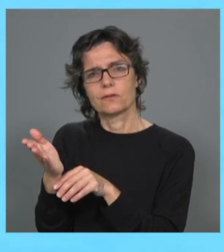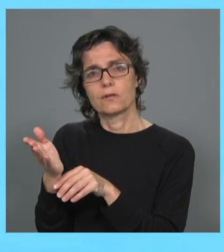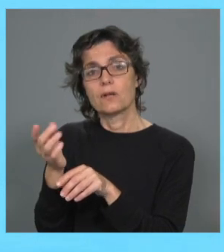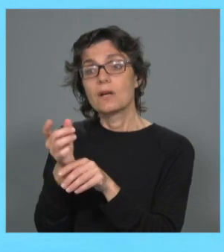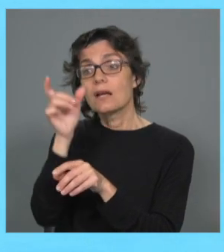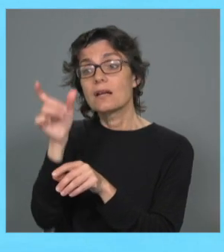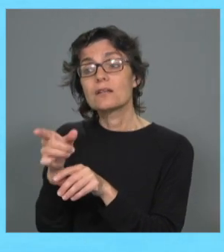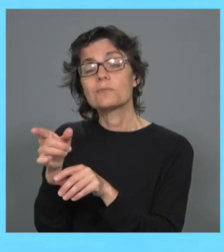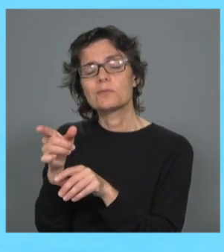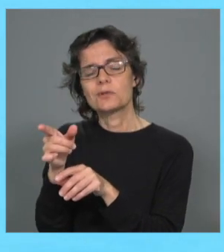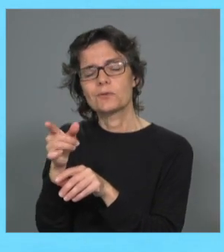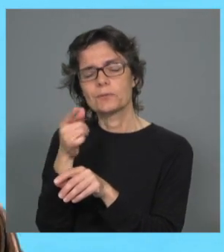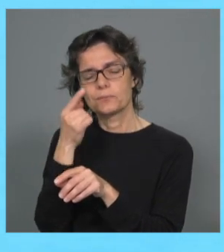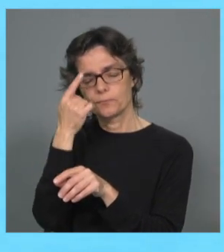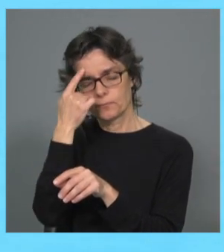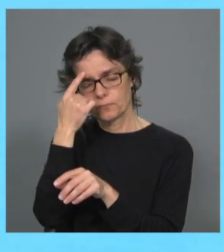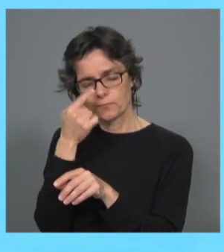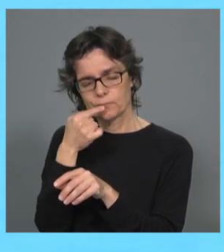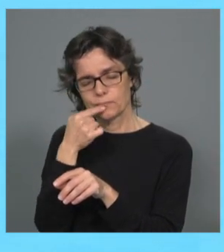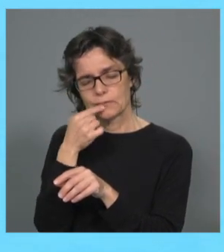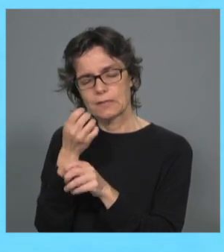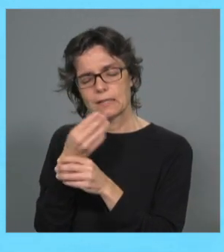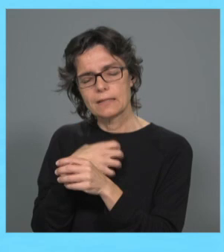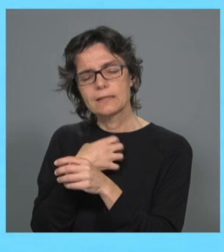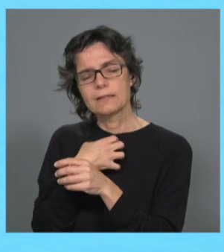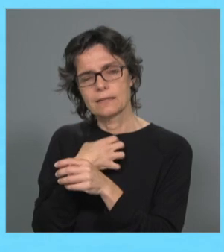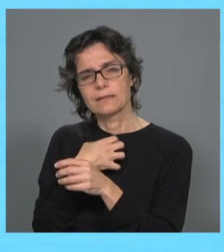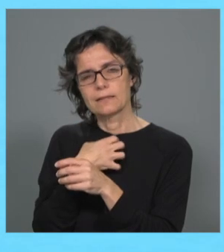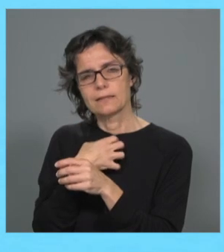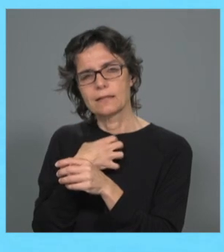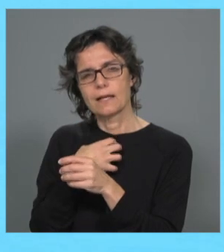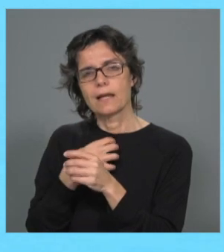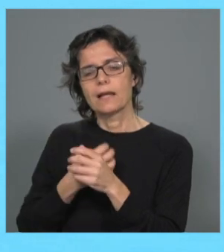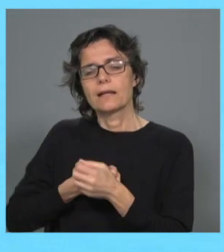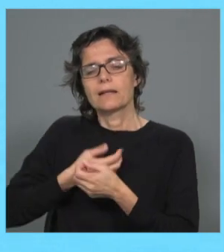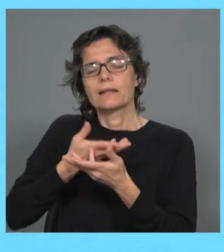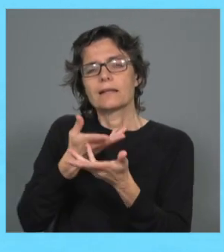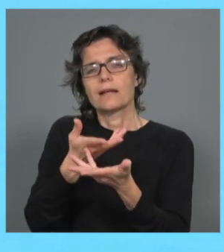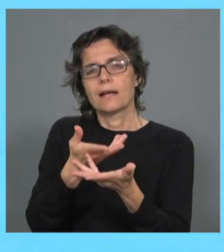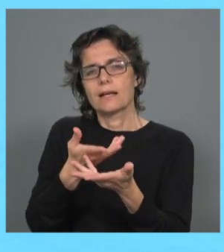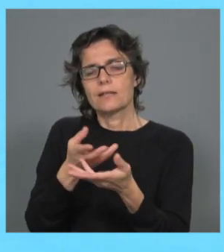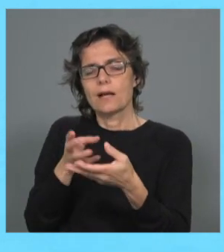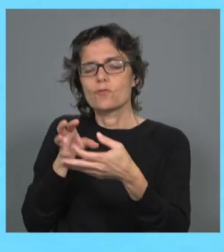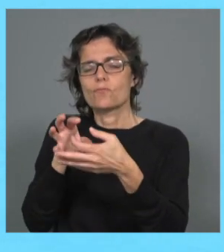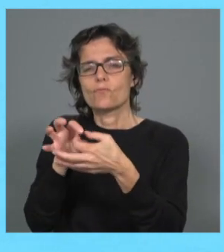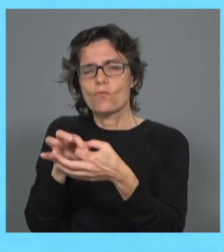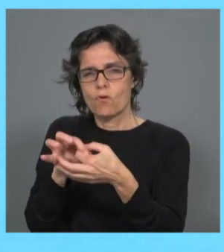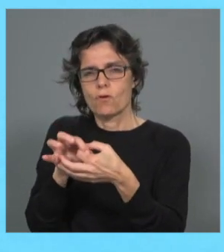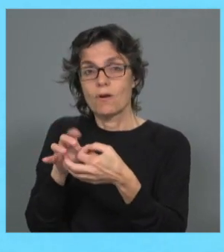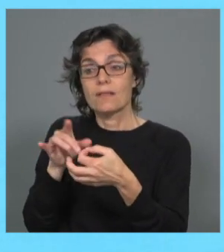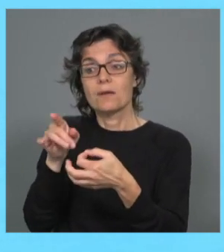tem consciência disto e responde positivamente a este vínculo. Mesmo quando está num